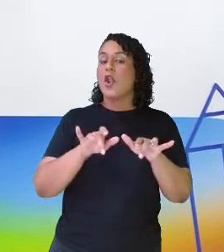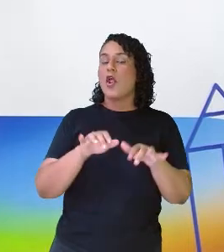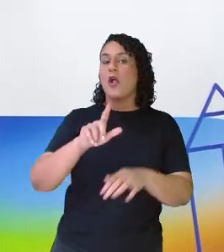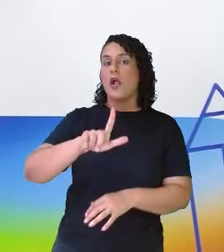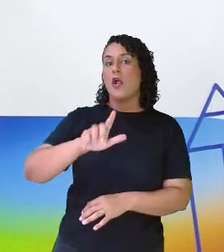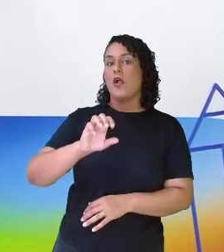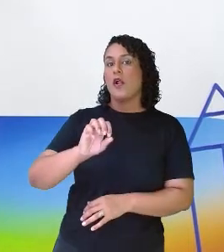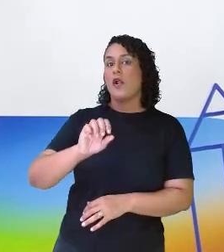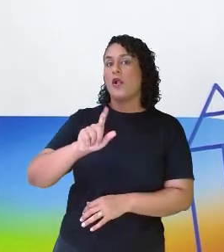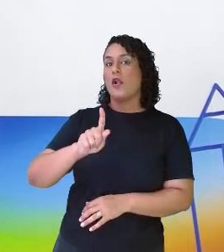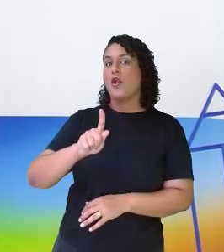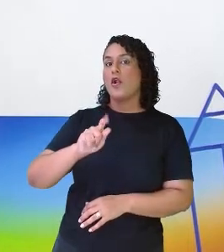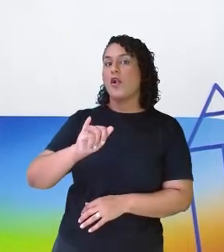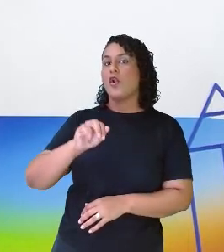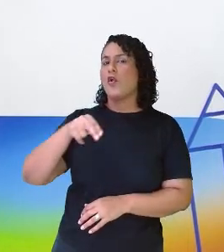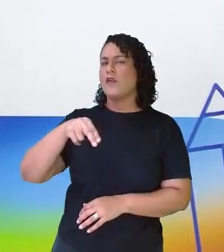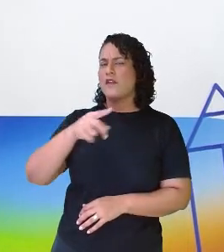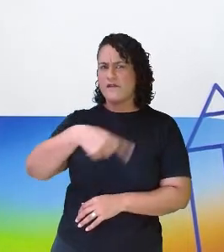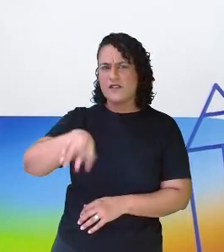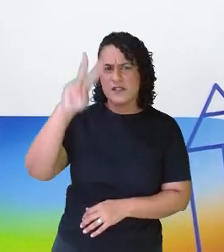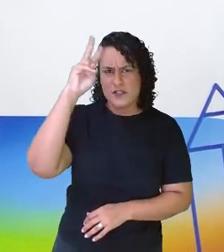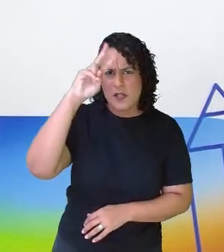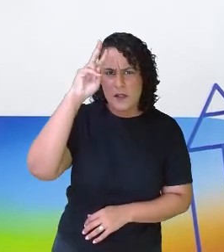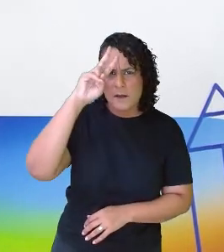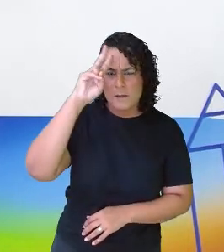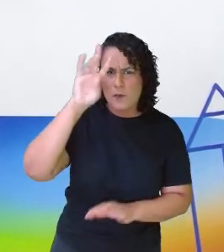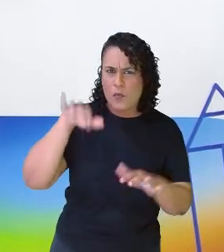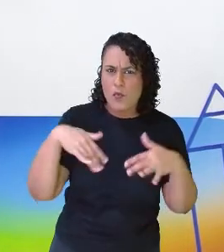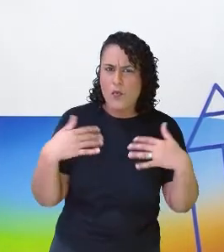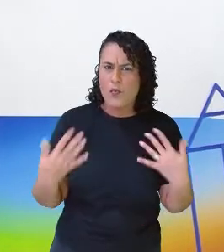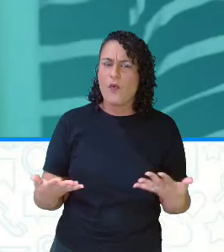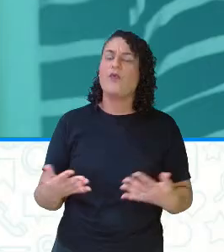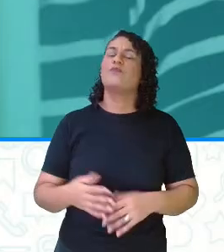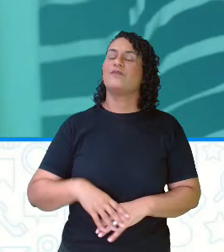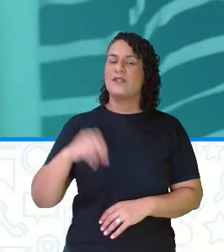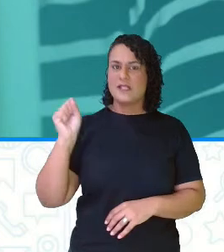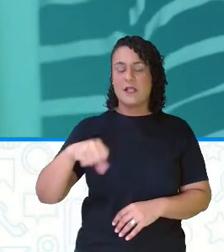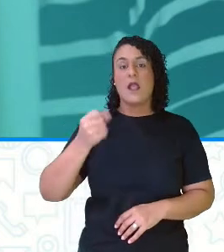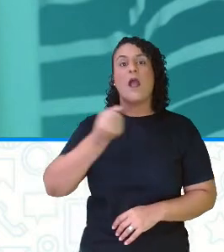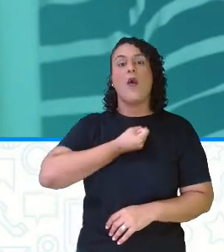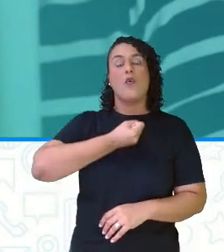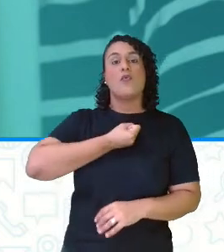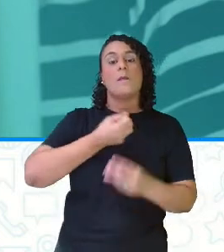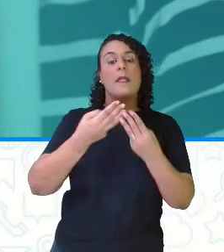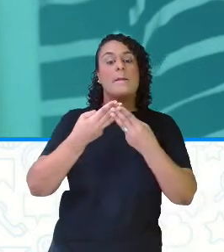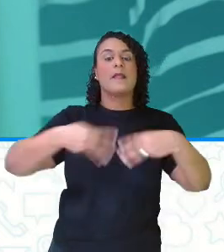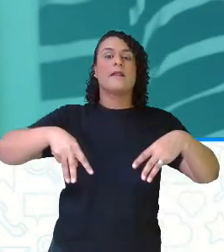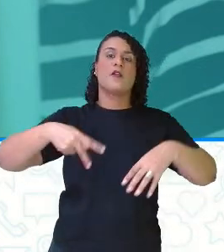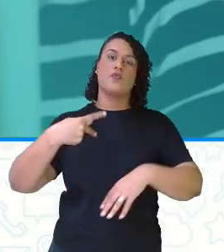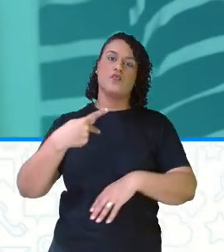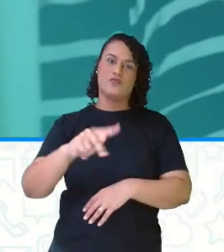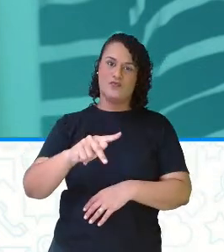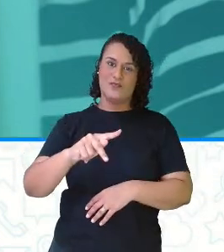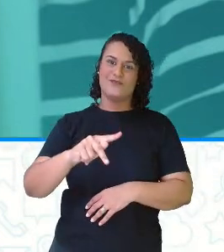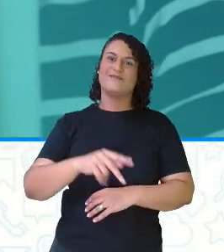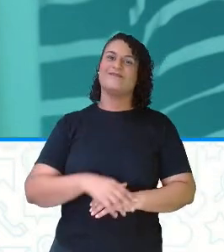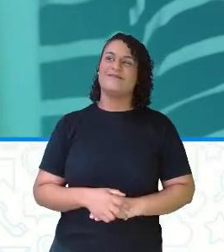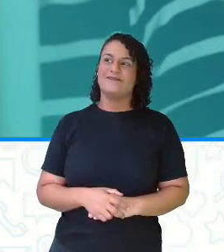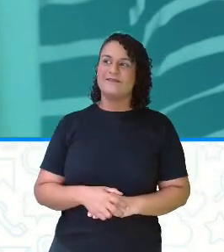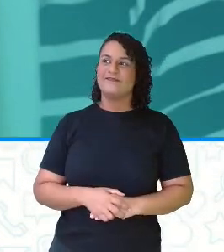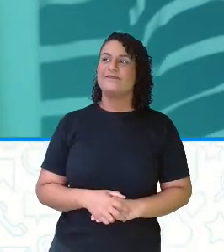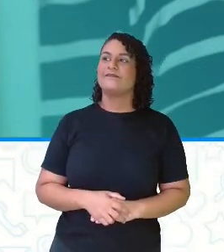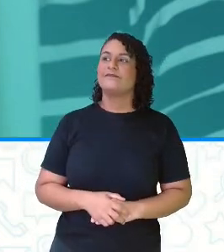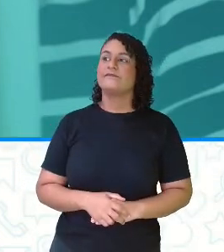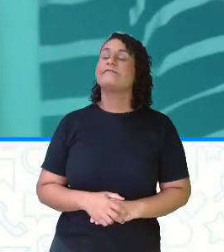seu login. Será que vocês lembram qual é o login de vocês? Lembram que é a matrícula de vocês. Olha que coisa maravilhosa.